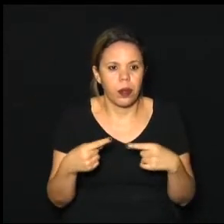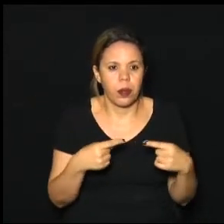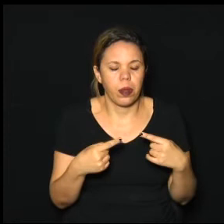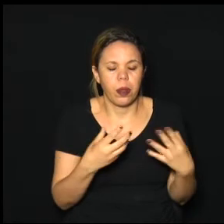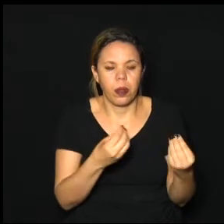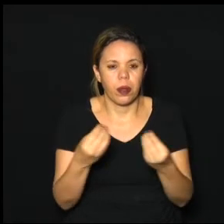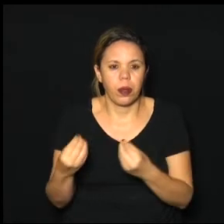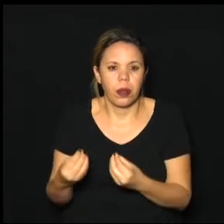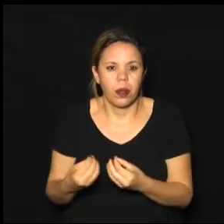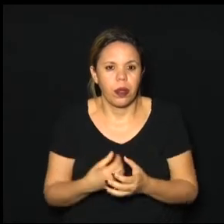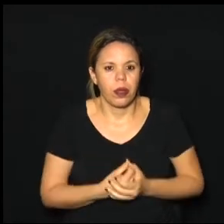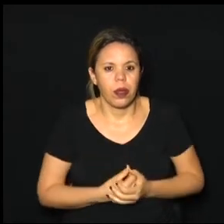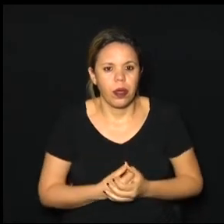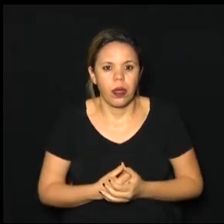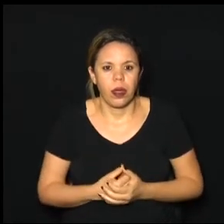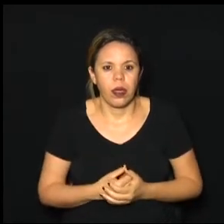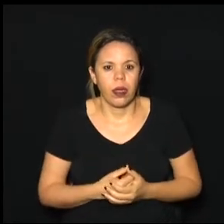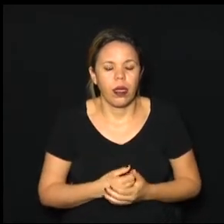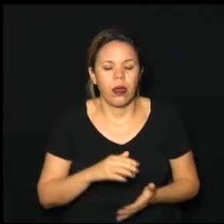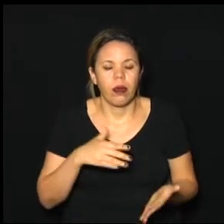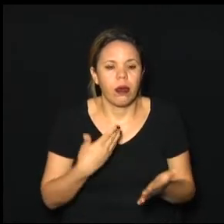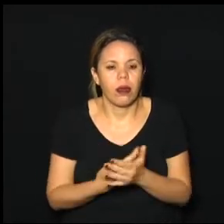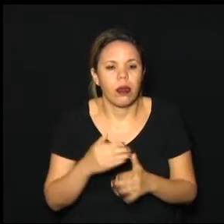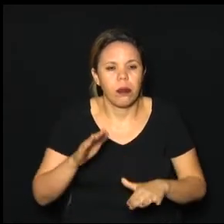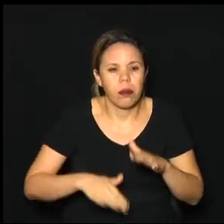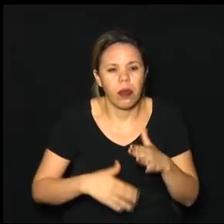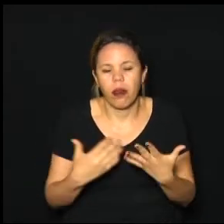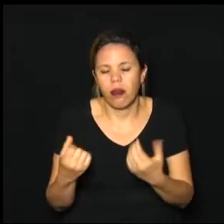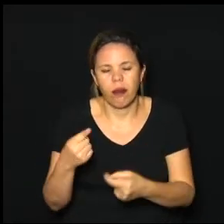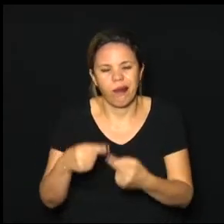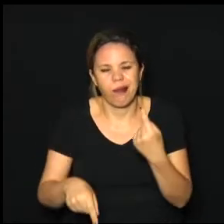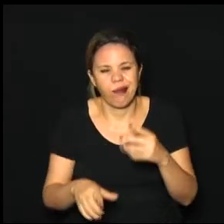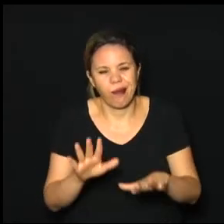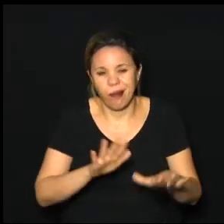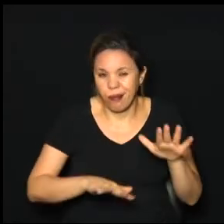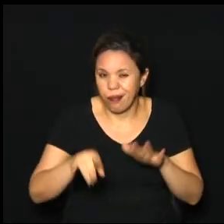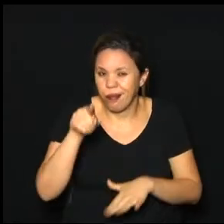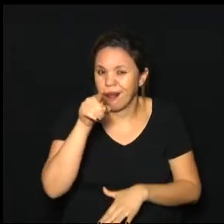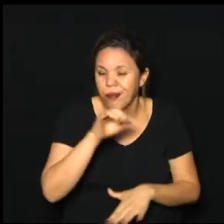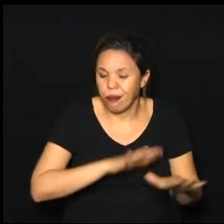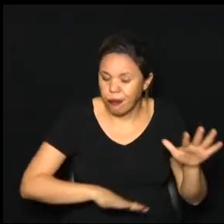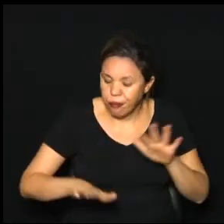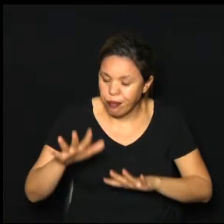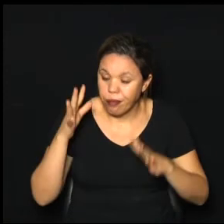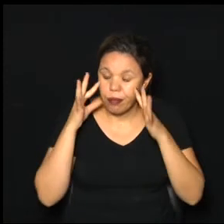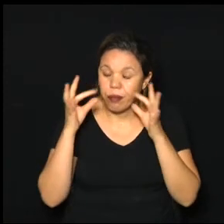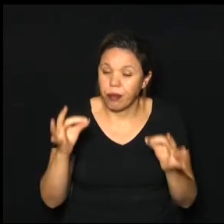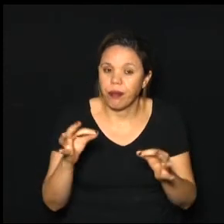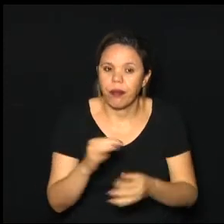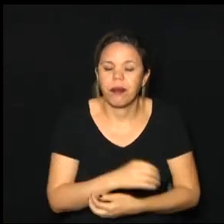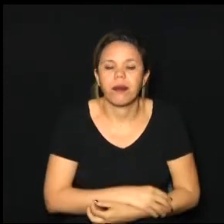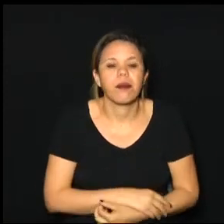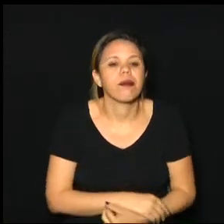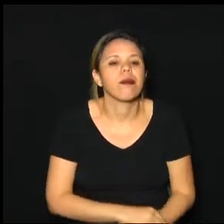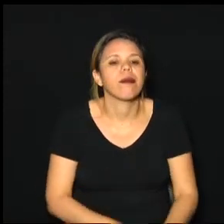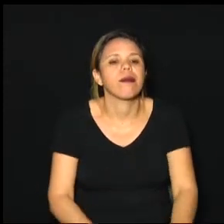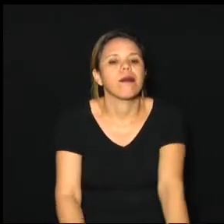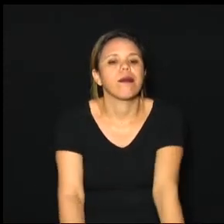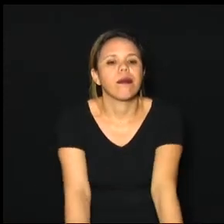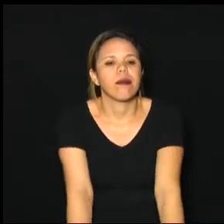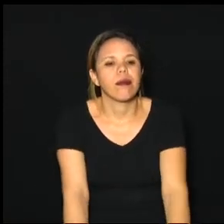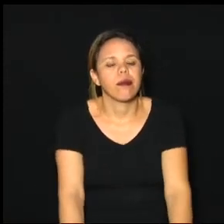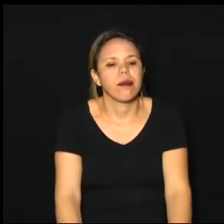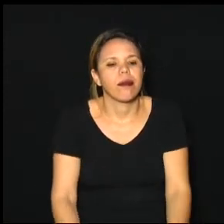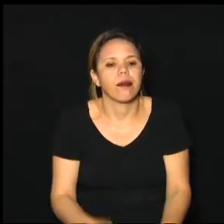intensos e debates até irracionais por vezes. Então, muito cuidado, muitíssima atenção com esse tipo